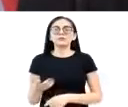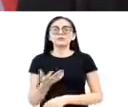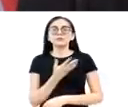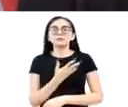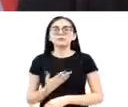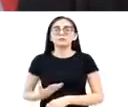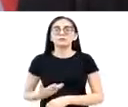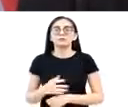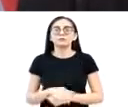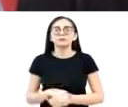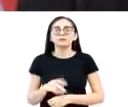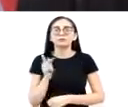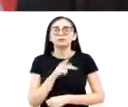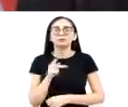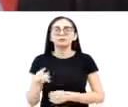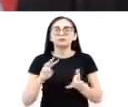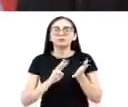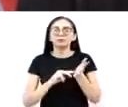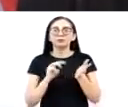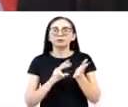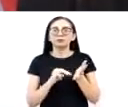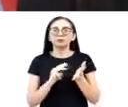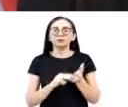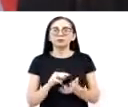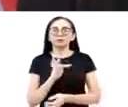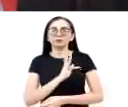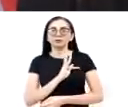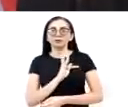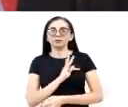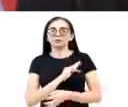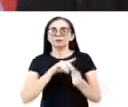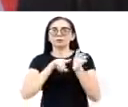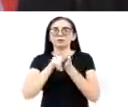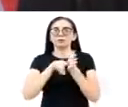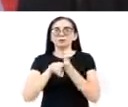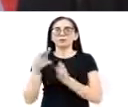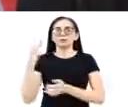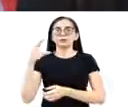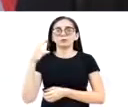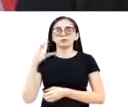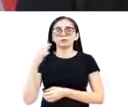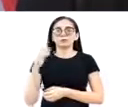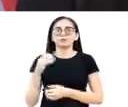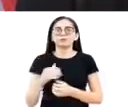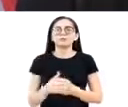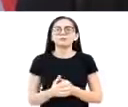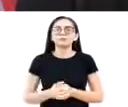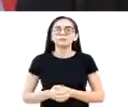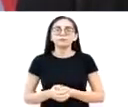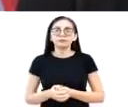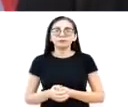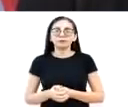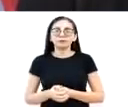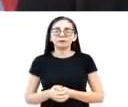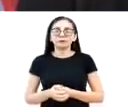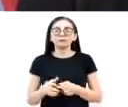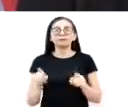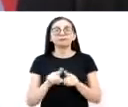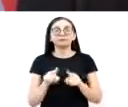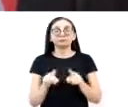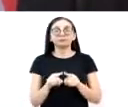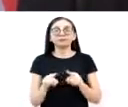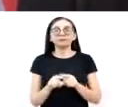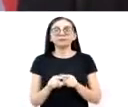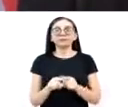Maranhão, professora de métodos e técnicas de pesquisa científica da Faculdade do Médio